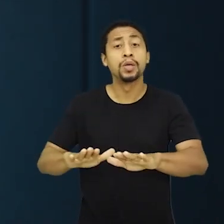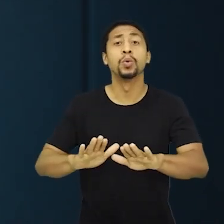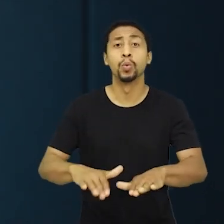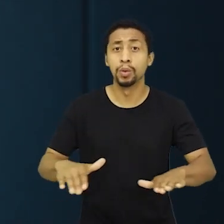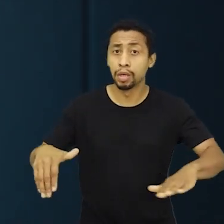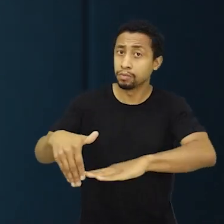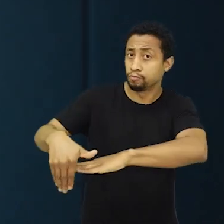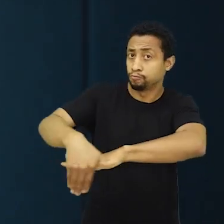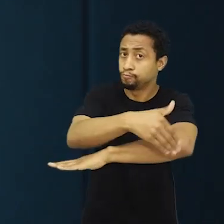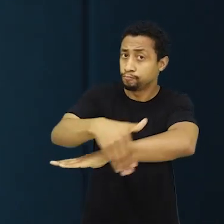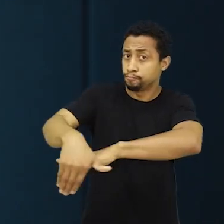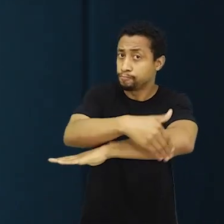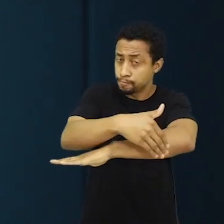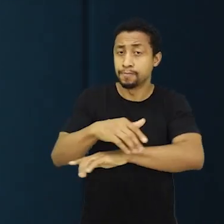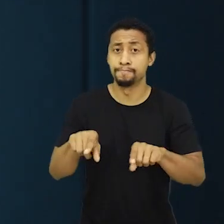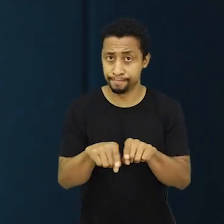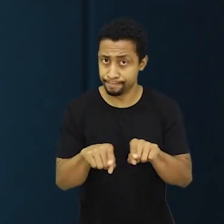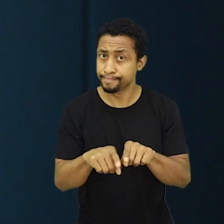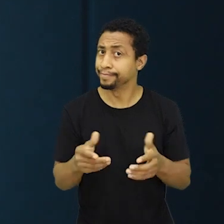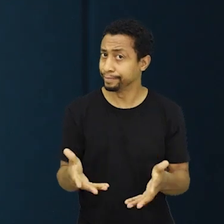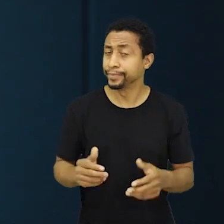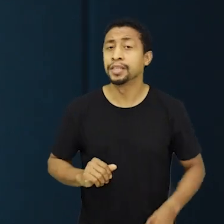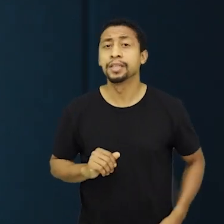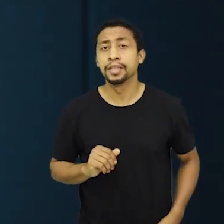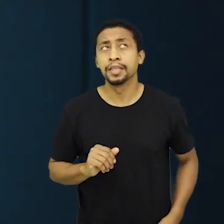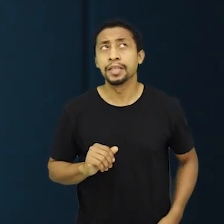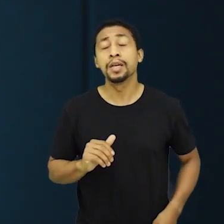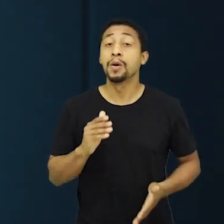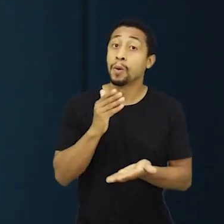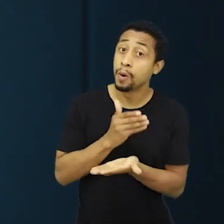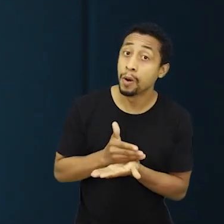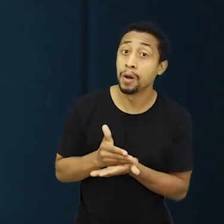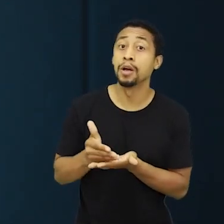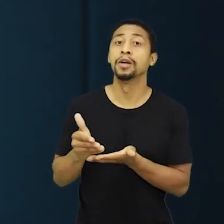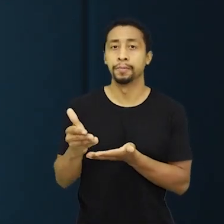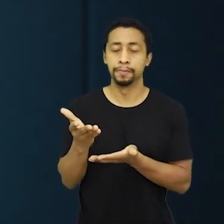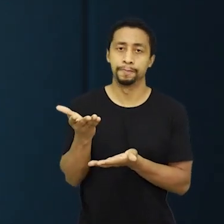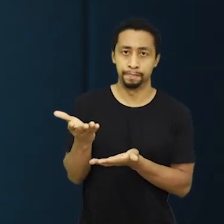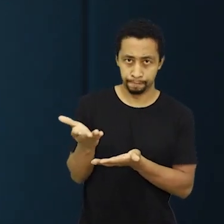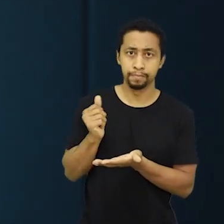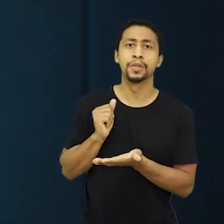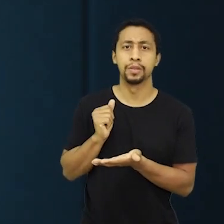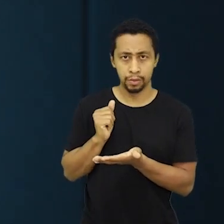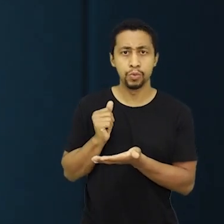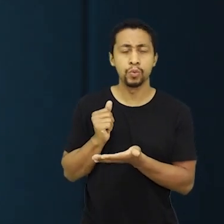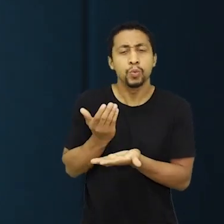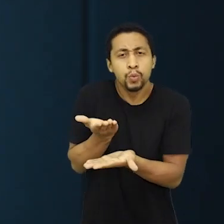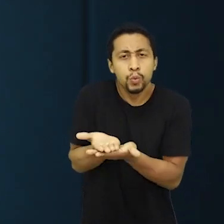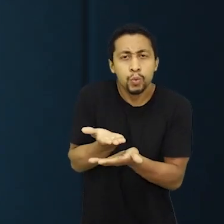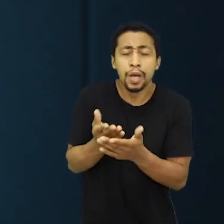rua também. E aí é que eu começo, então, a partir dos estudos sobre